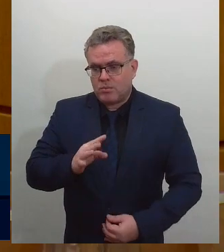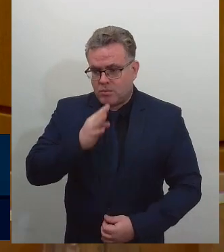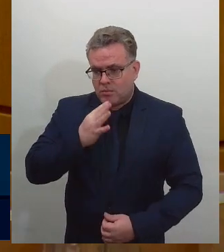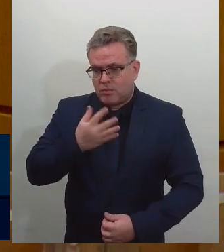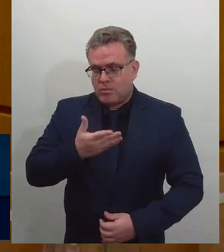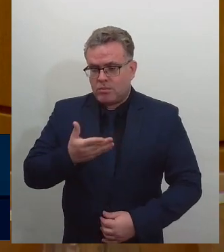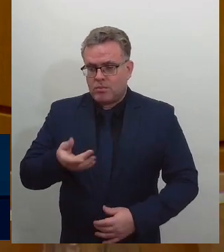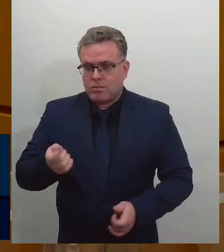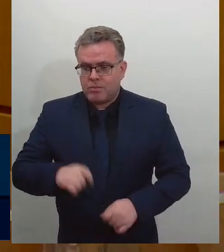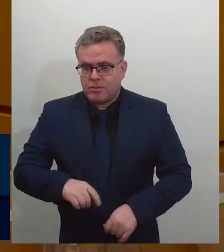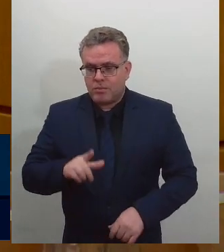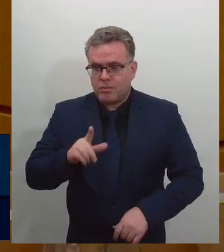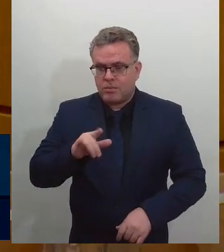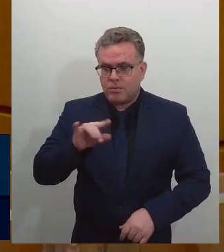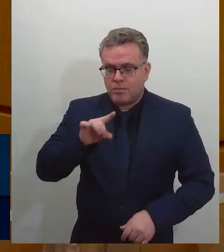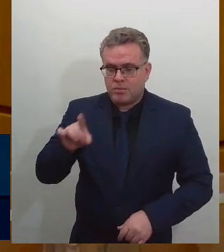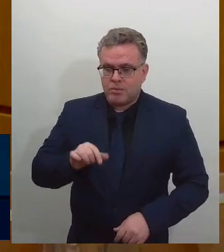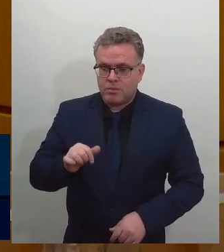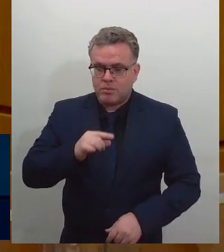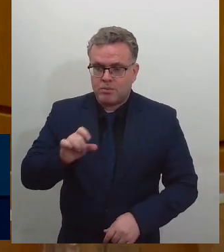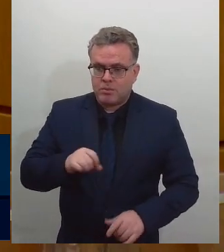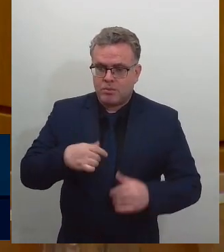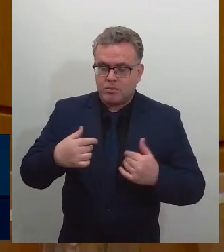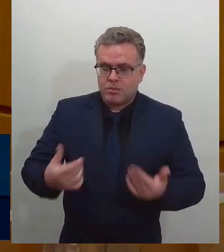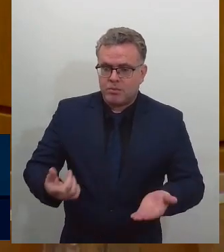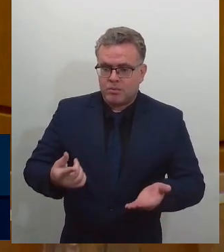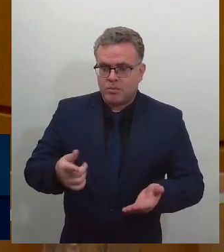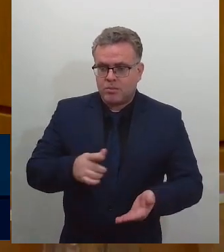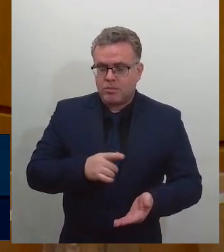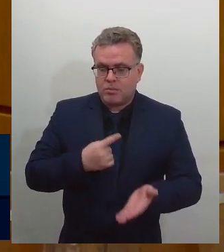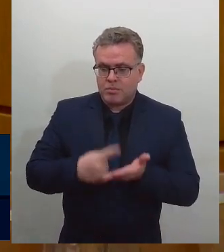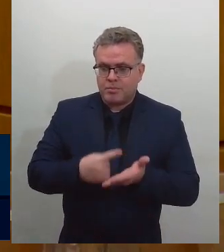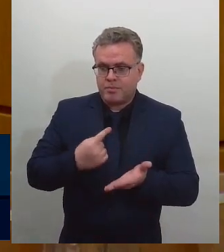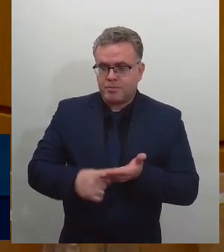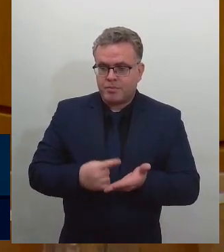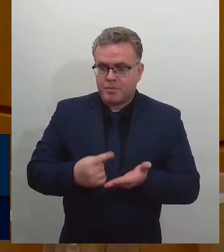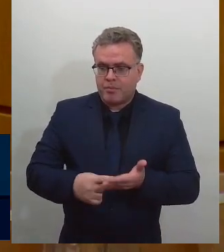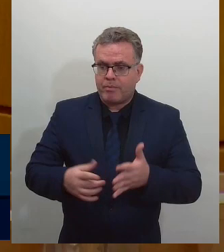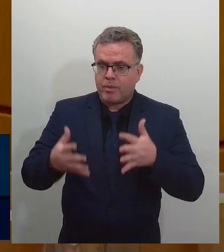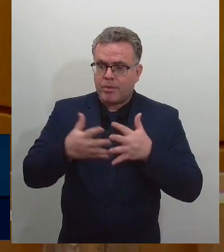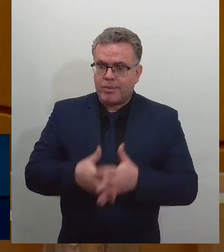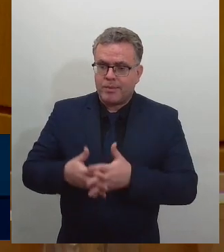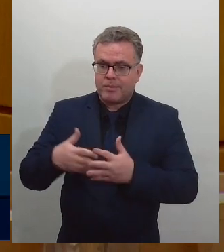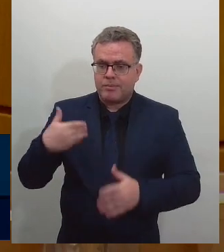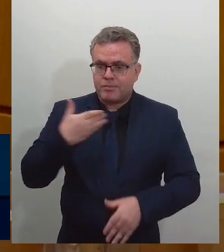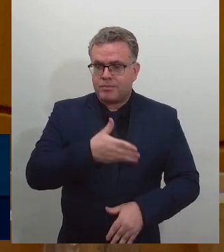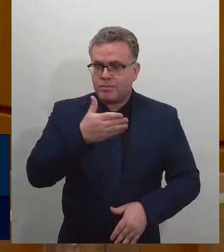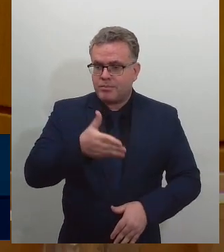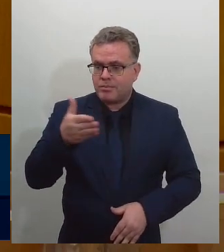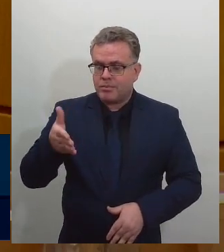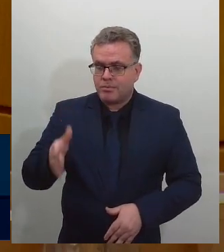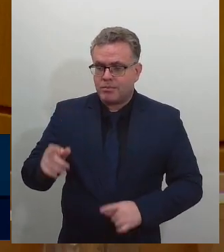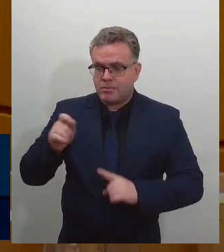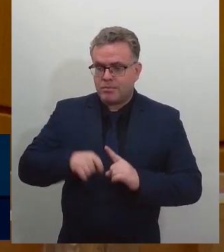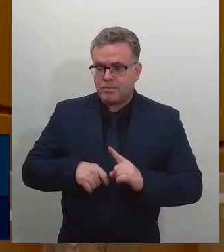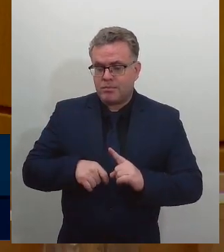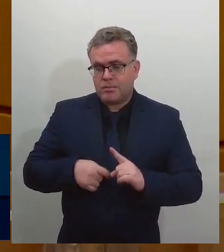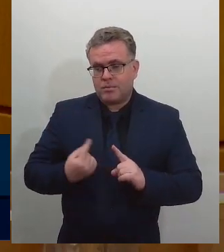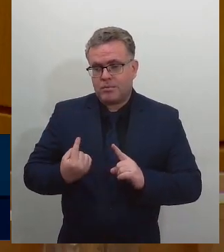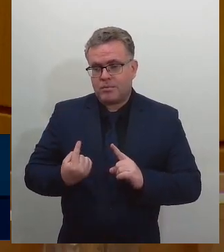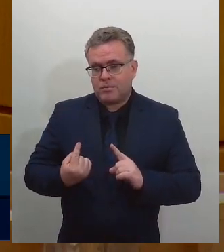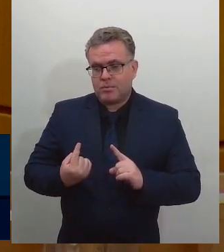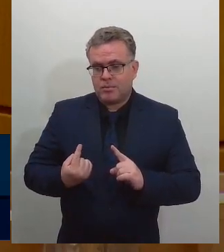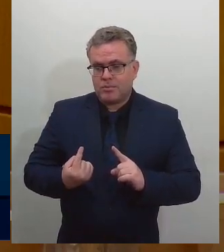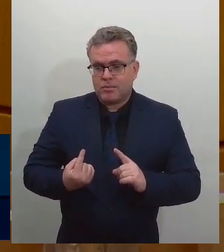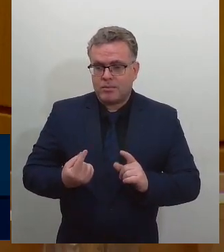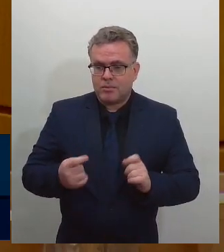Estado coloca 5 mil carradas de pipa no sertão ao mês. Dá mais ou